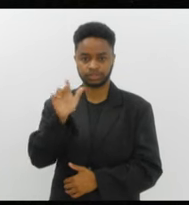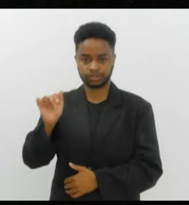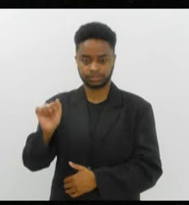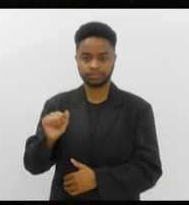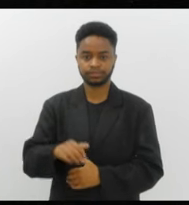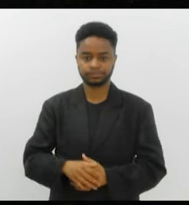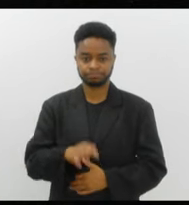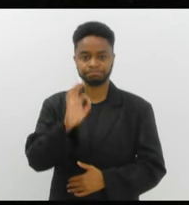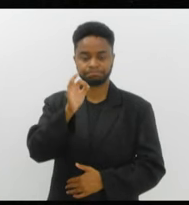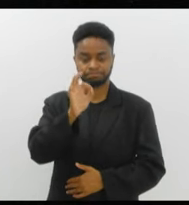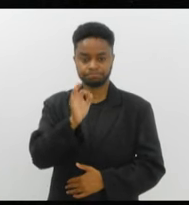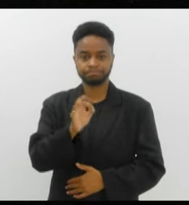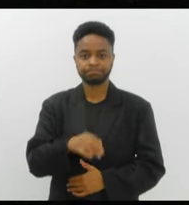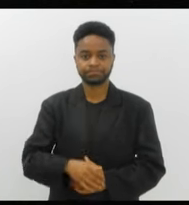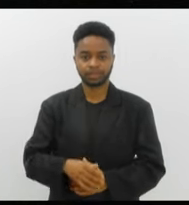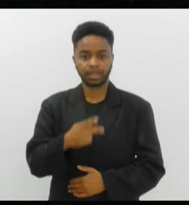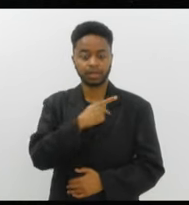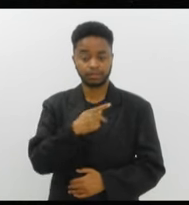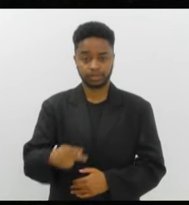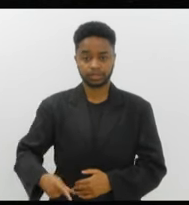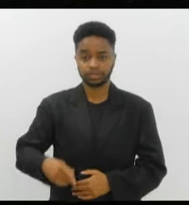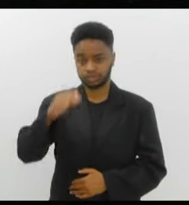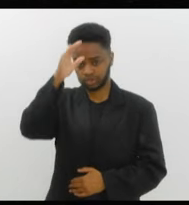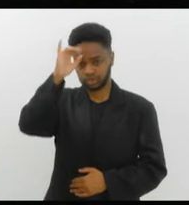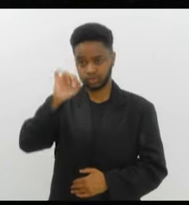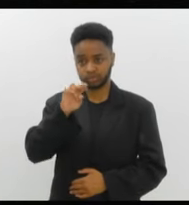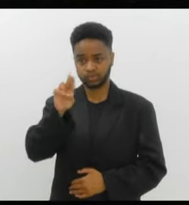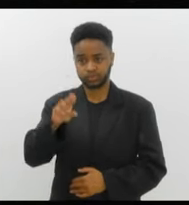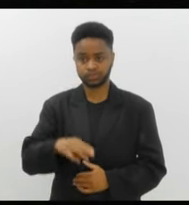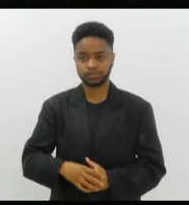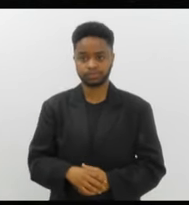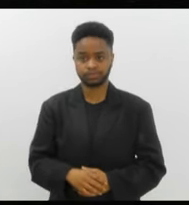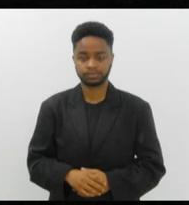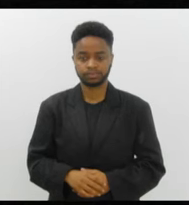É, nobre presidente Tia Ju.